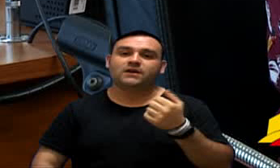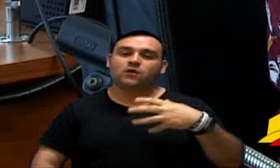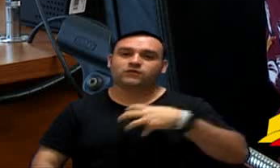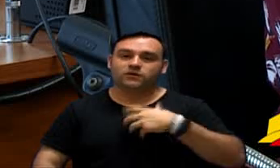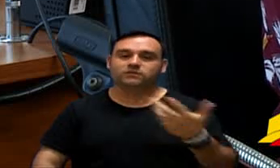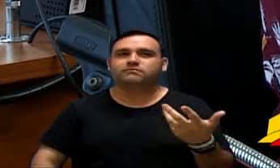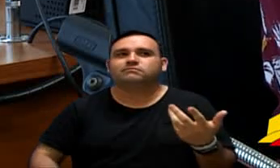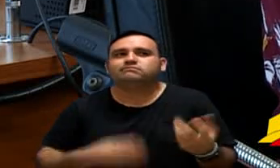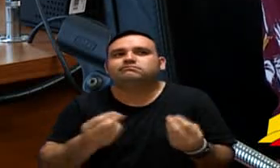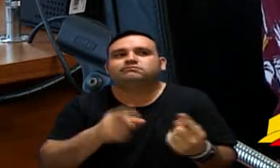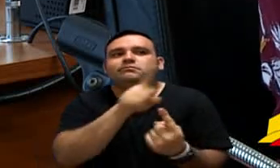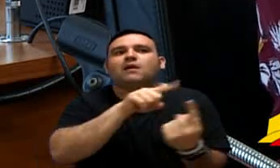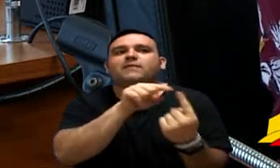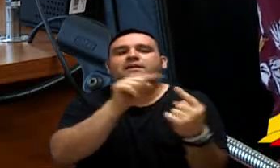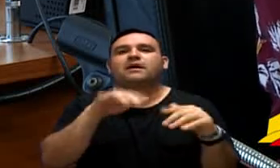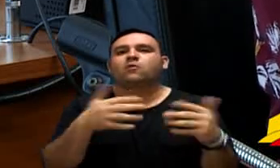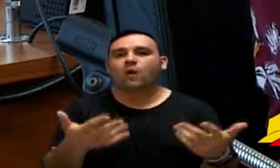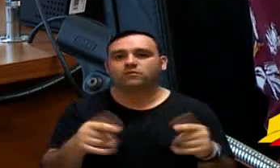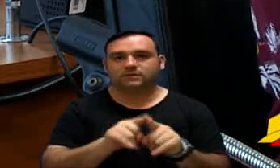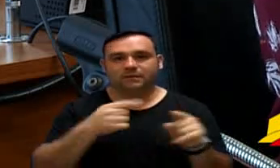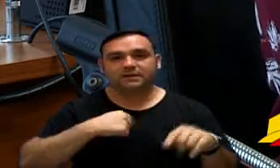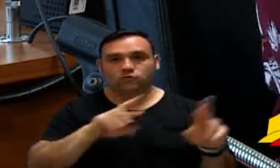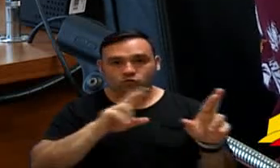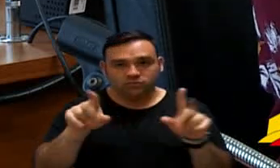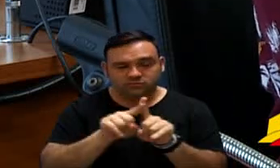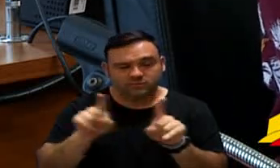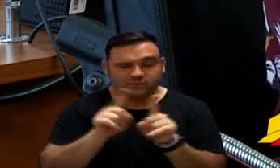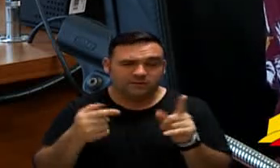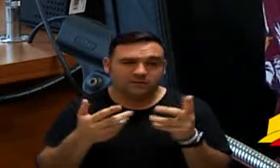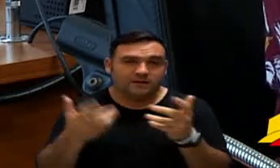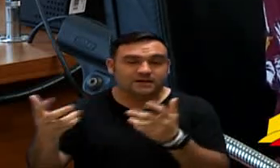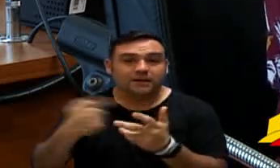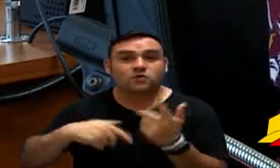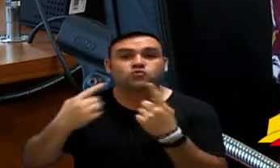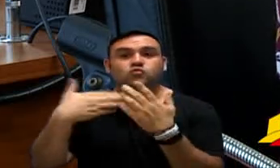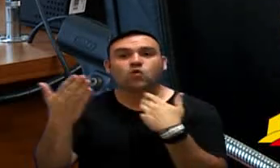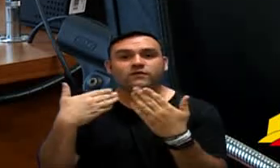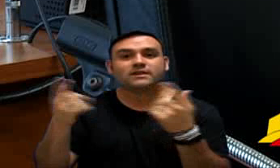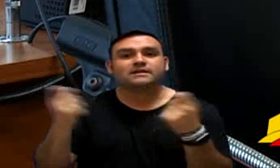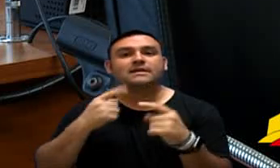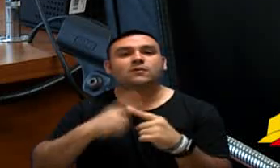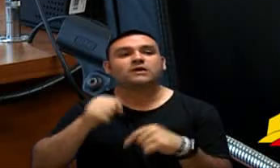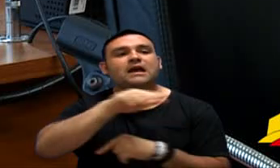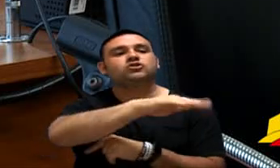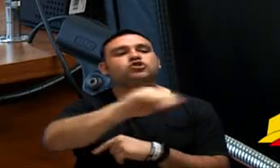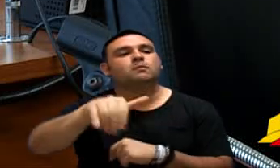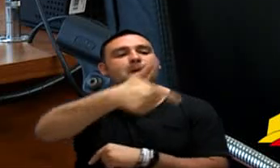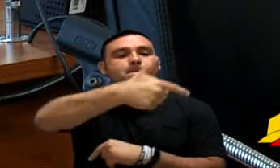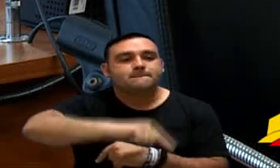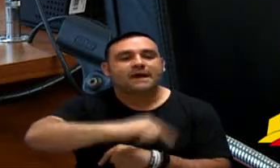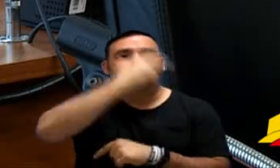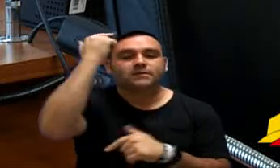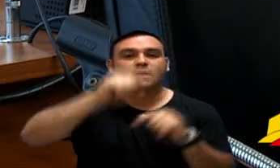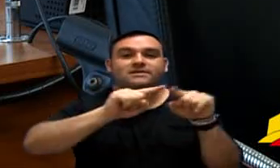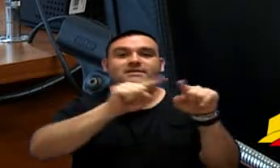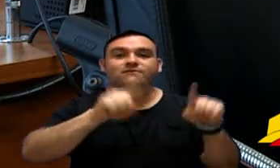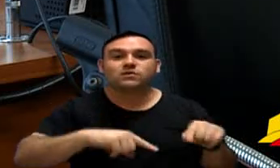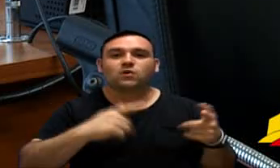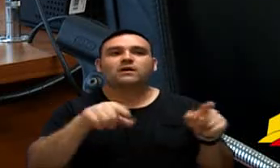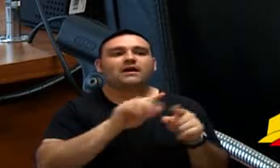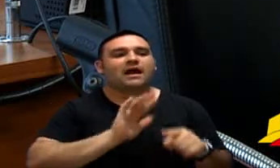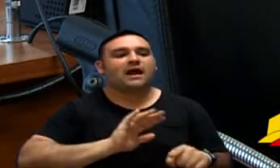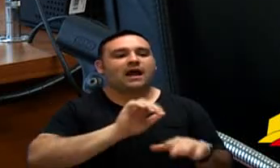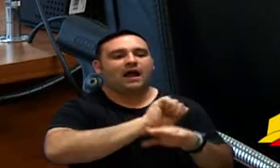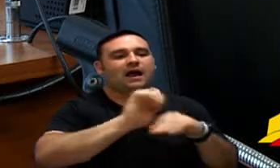forma. Quais são as metas, daí eu espero aqui que a gente possa discutir, para a contratação de mais servidores públicos,